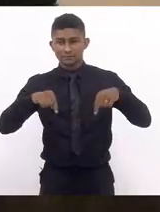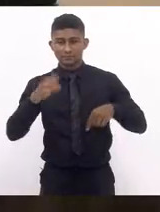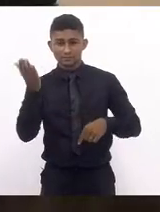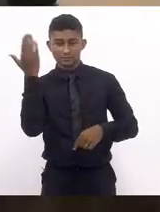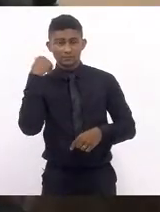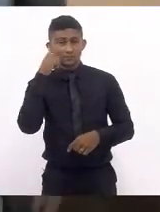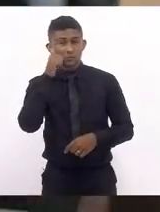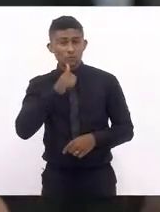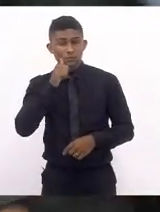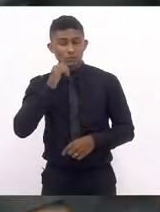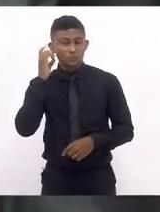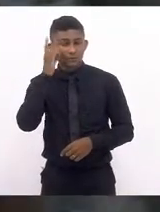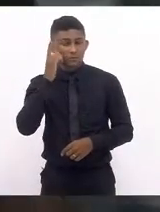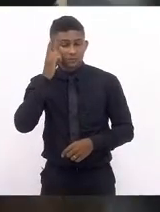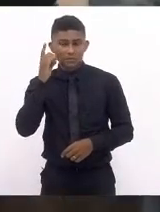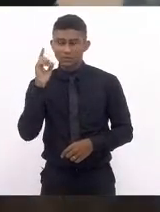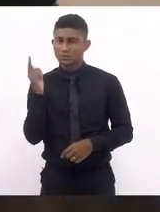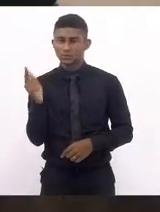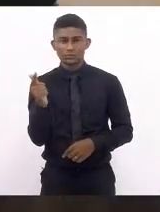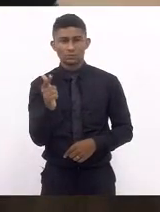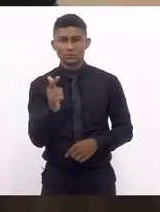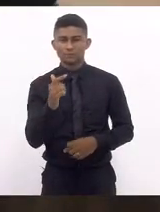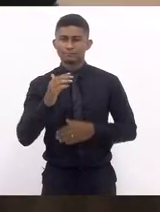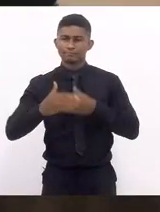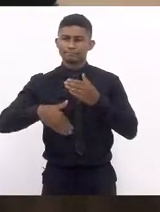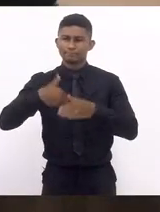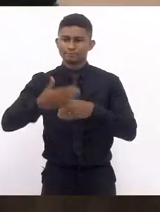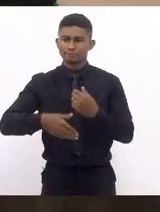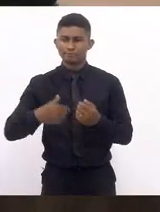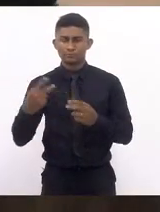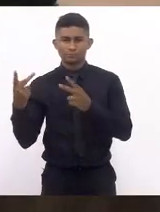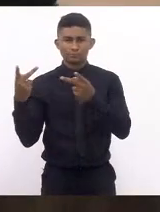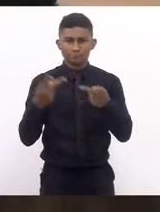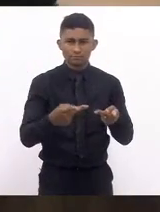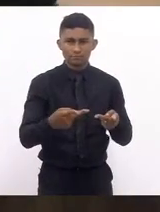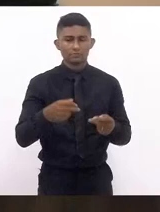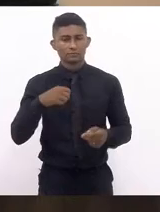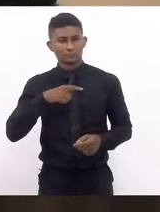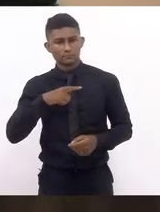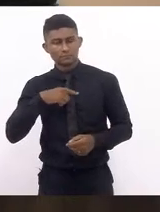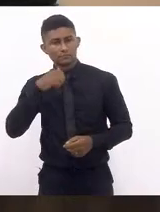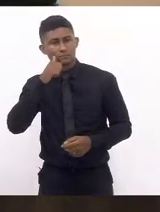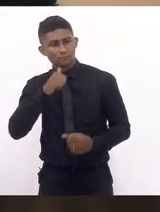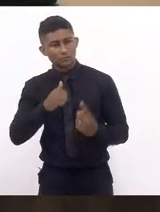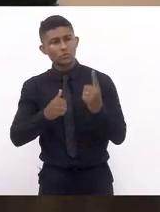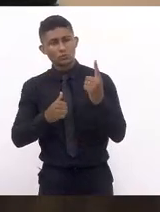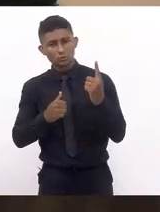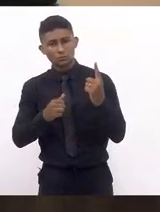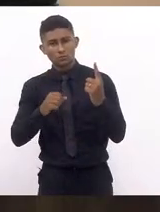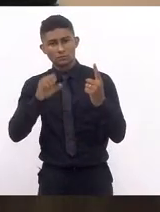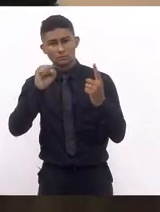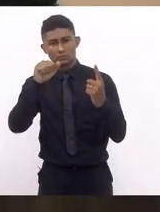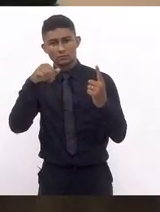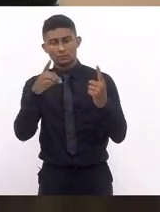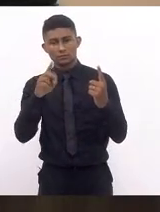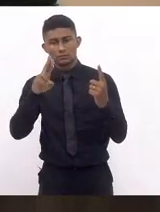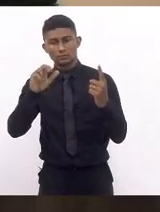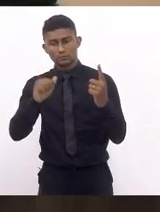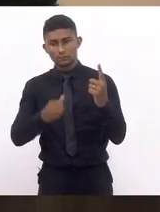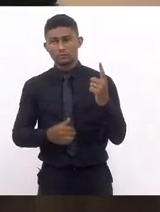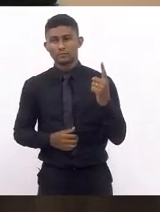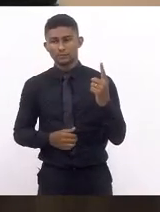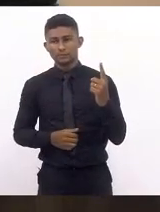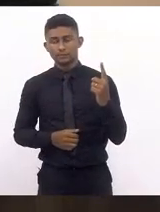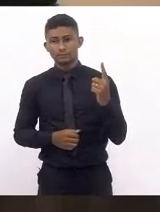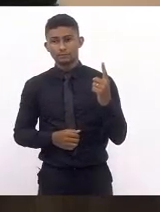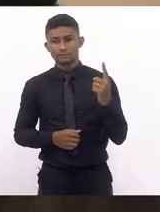nenhuma mulher deputada depois eu estive nessa Assembleia algumas vezes com uma mulher a Sandra Cavalcante não me falha a memória Tá certo